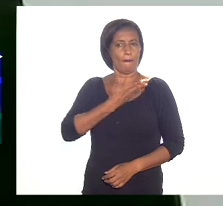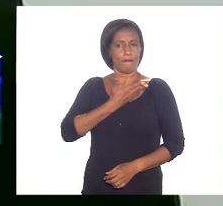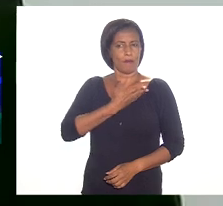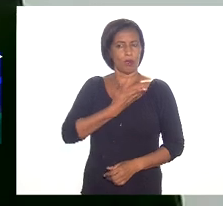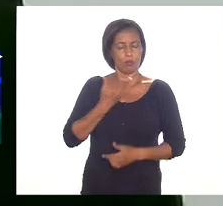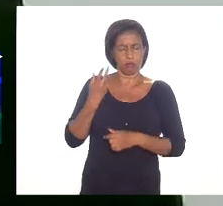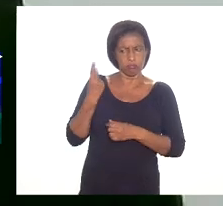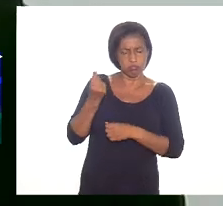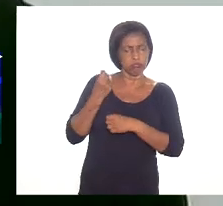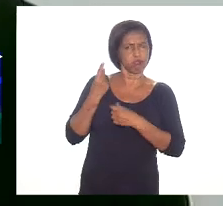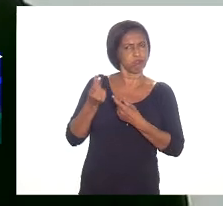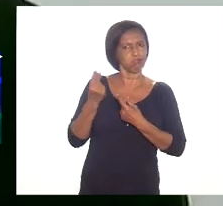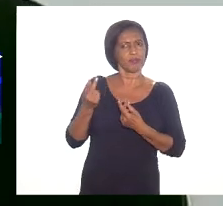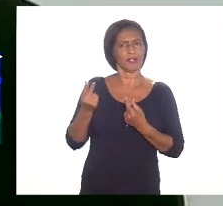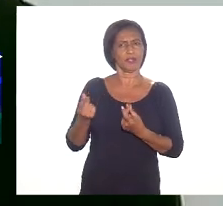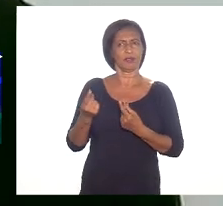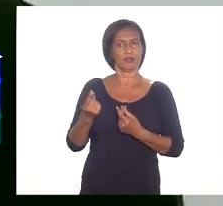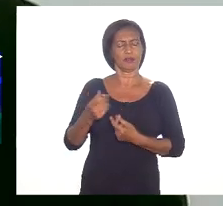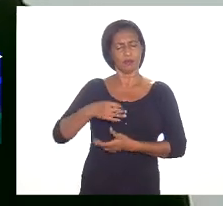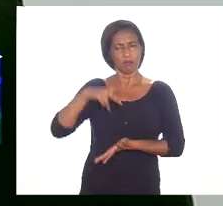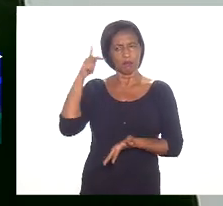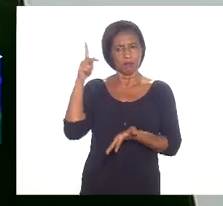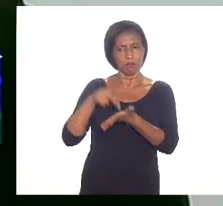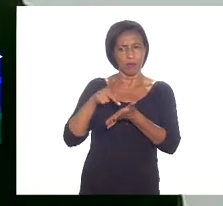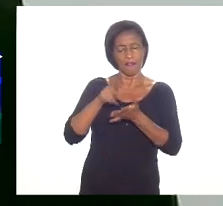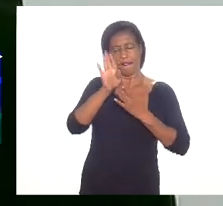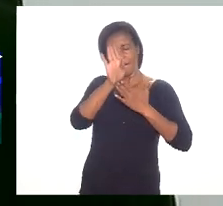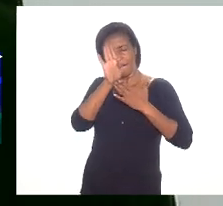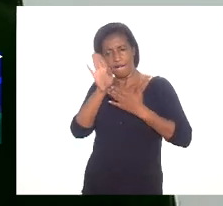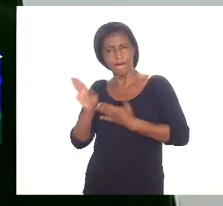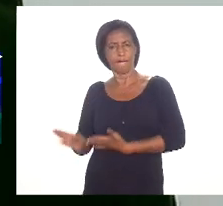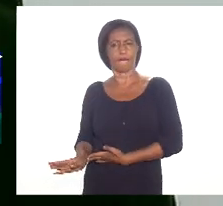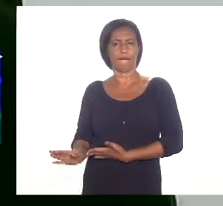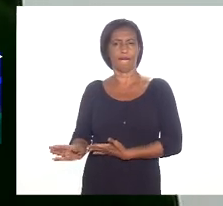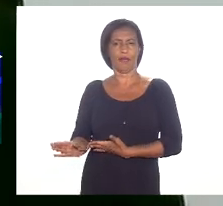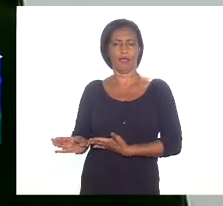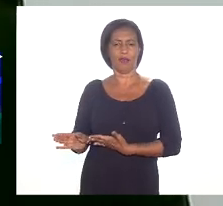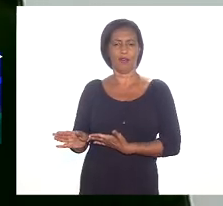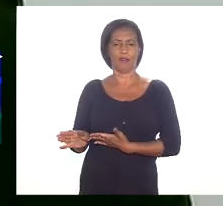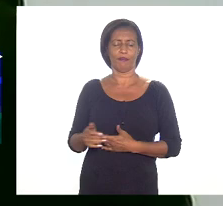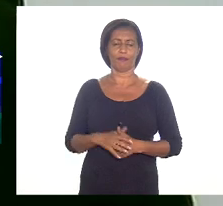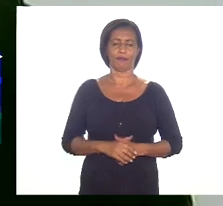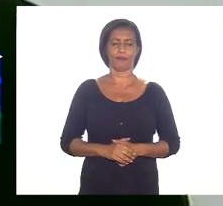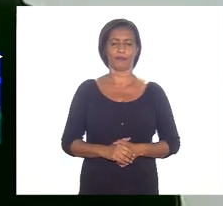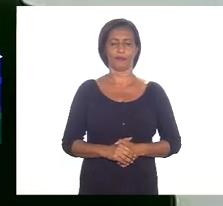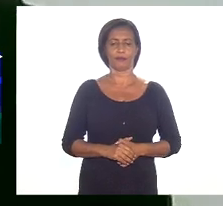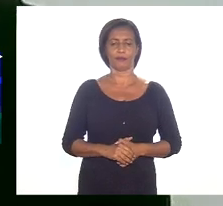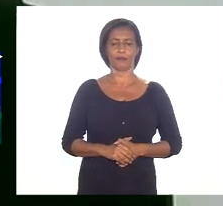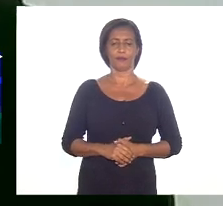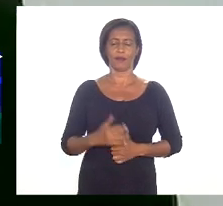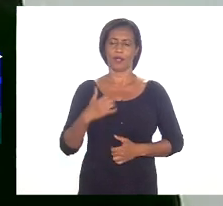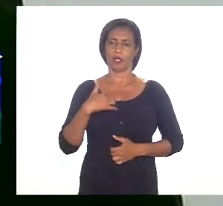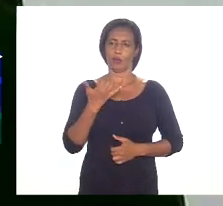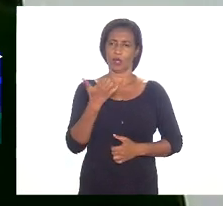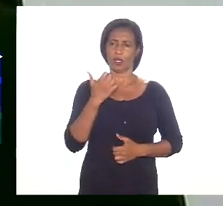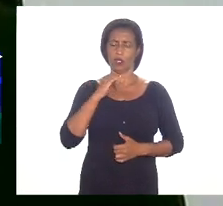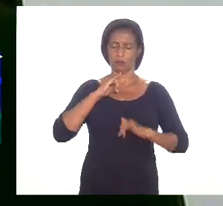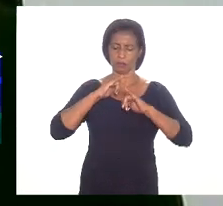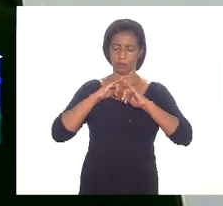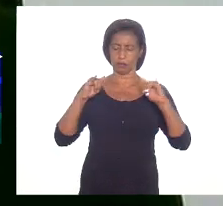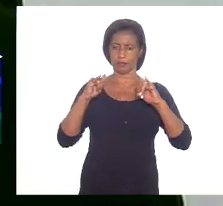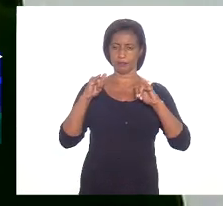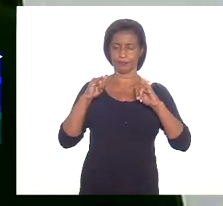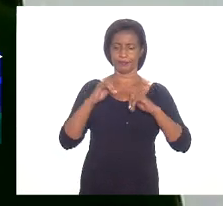muito tempo uma e sincera fiel e cordial relação eu queria dizer a vossa excelência